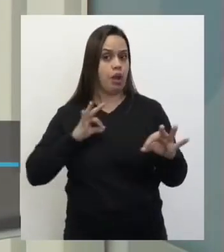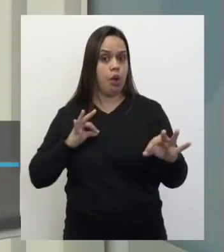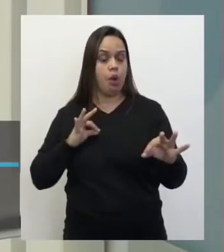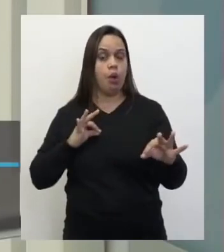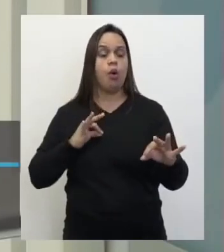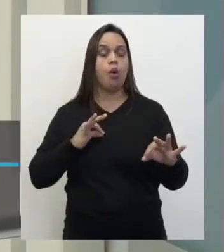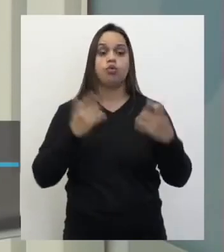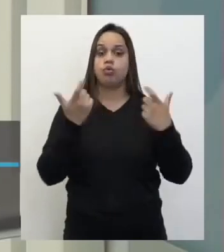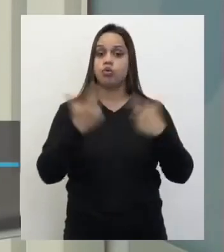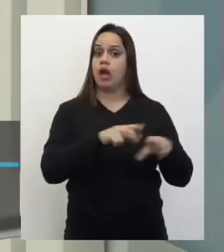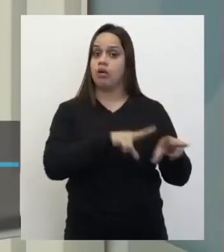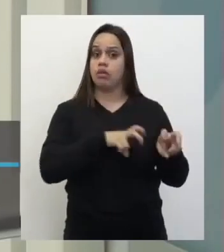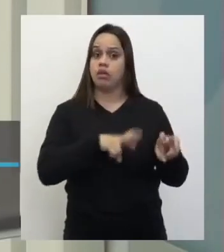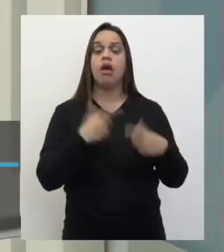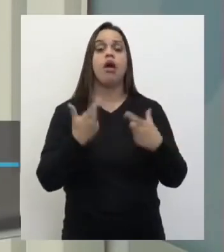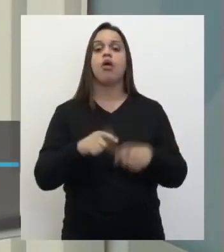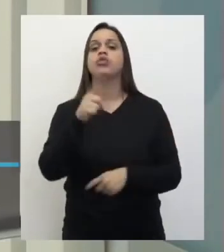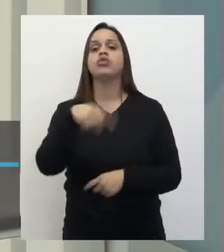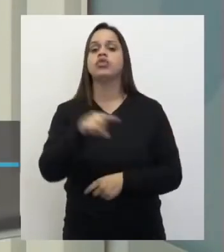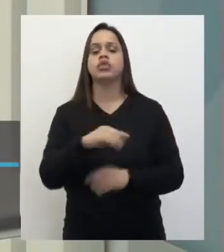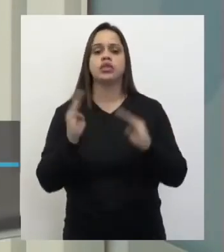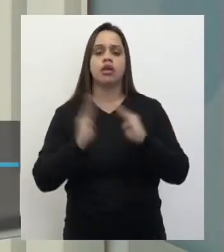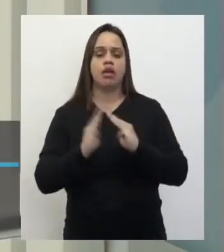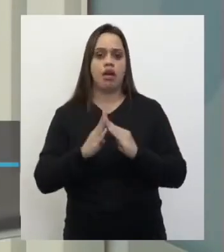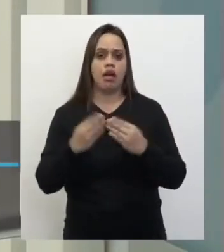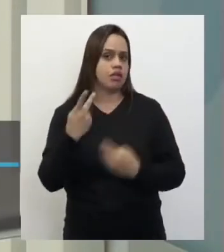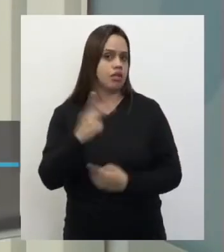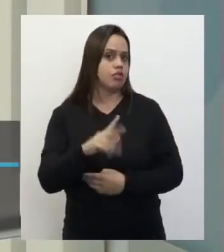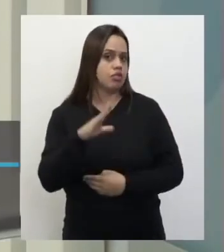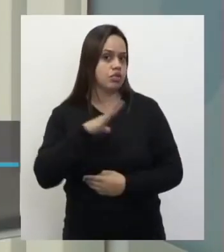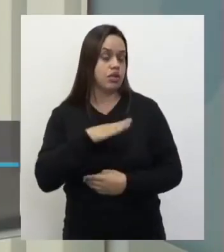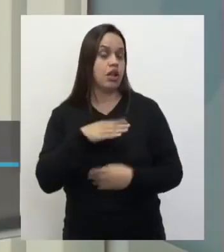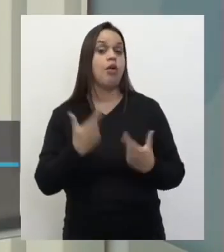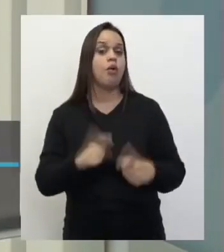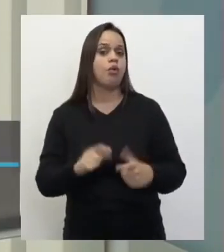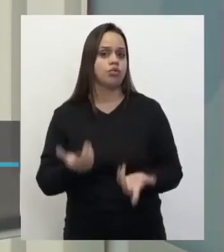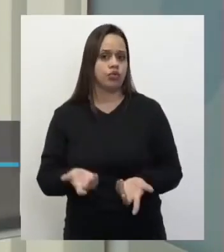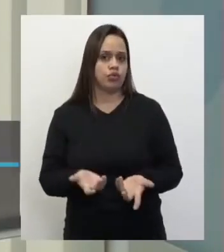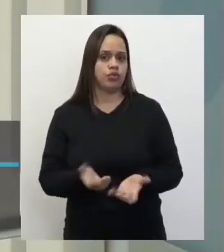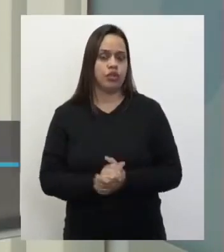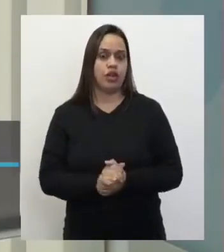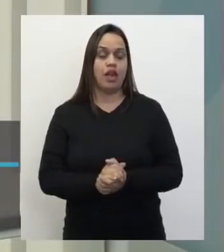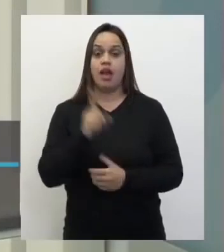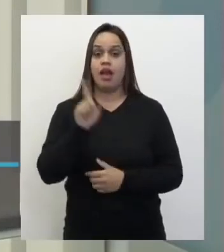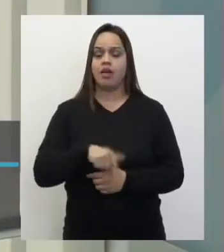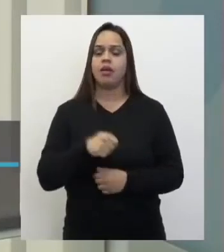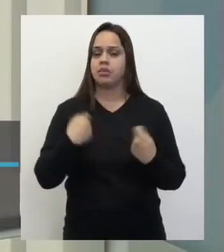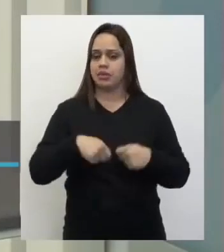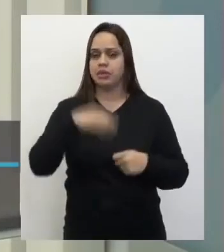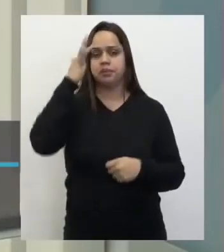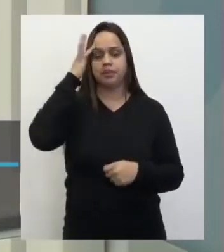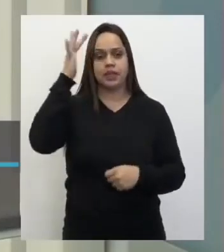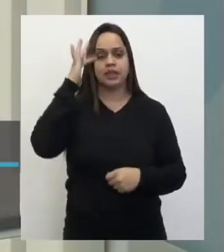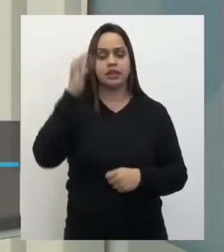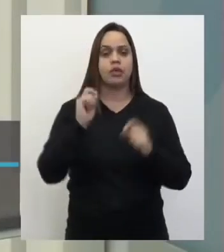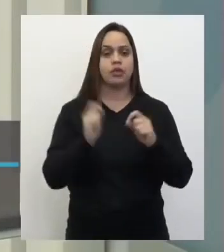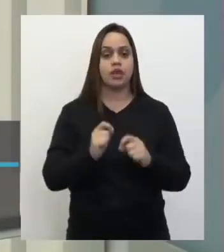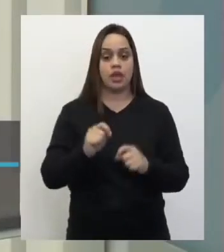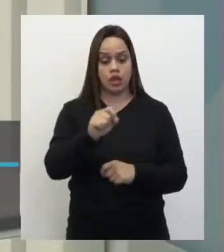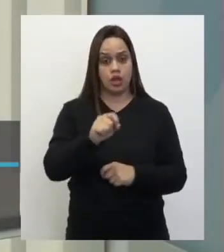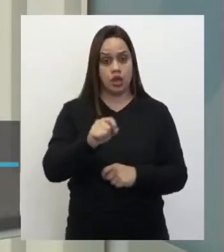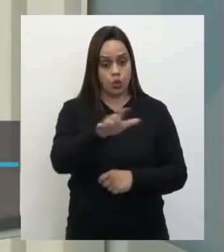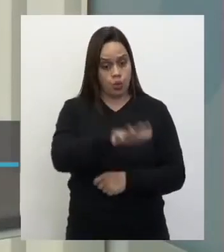área rural? Em que região você mora na sua cidade, né? É preciso pensar o espaço urbano a